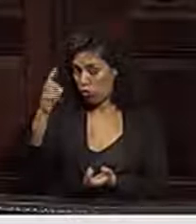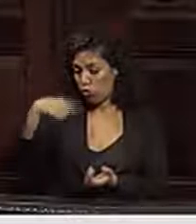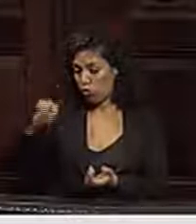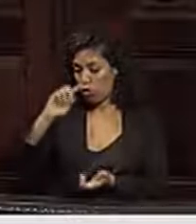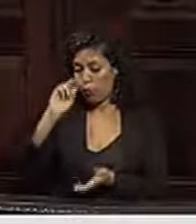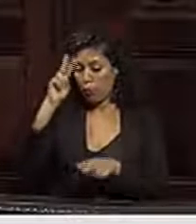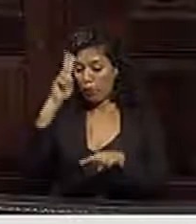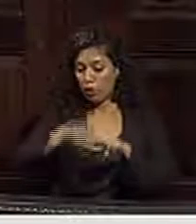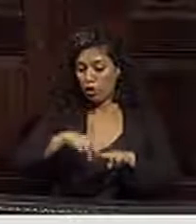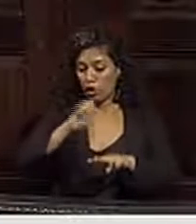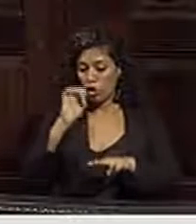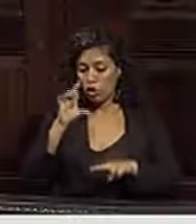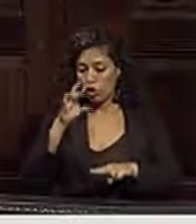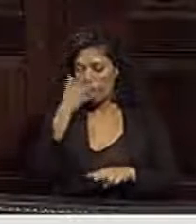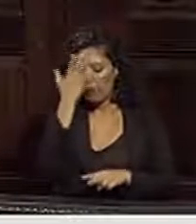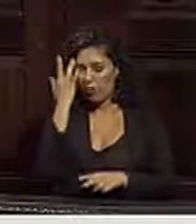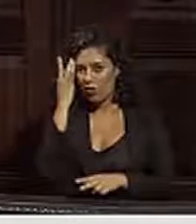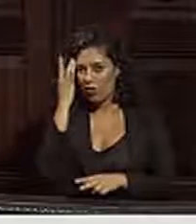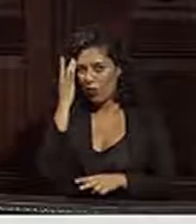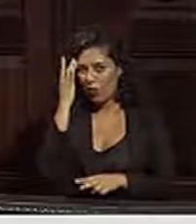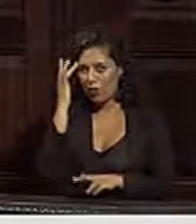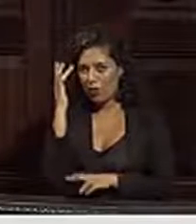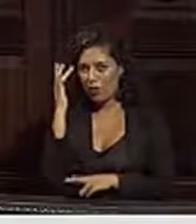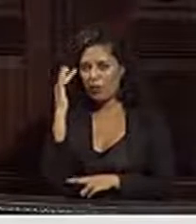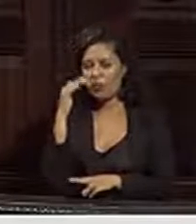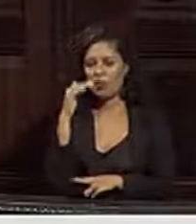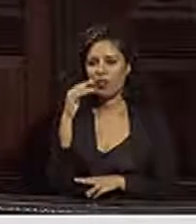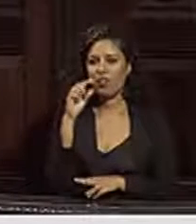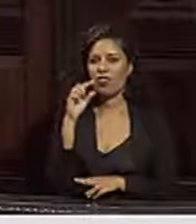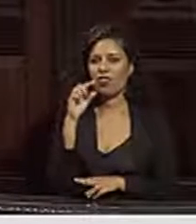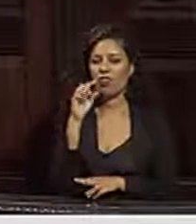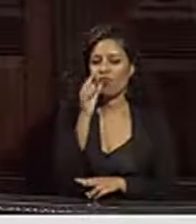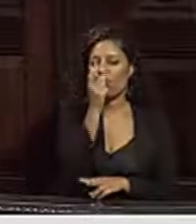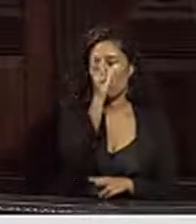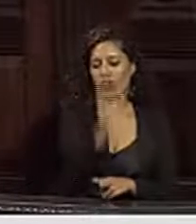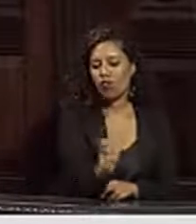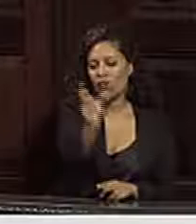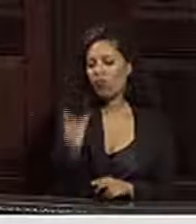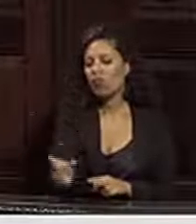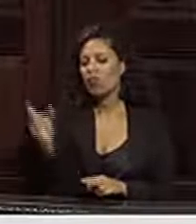da esquerda, nós prenderíamos